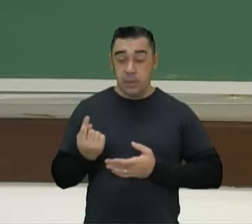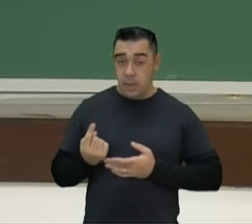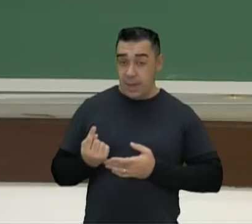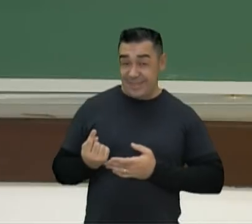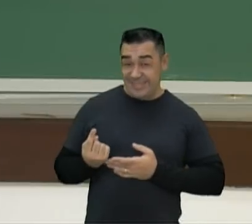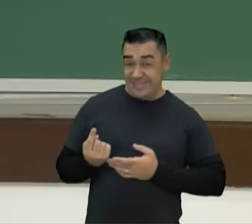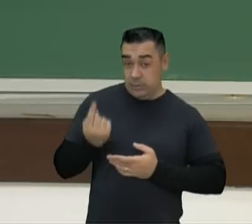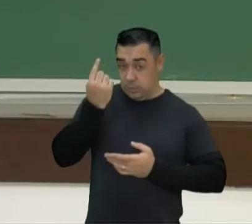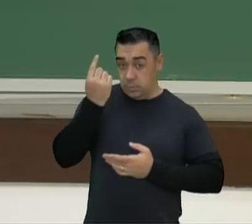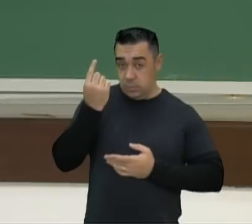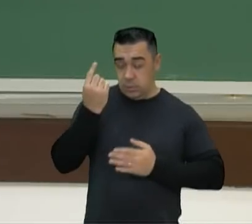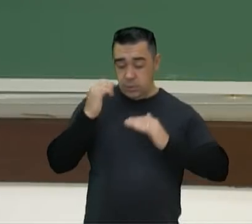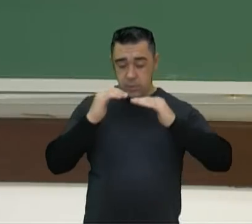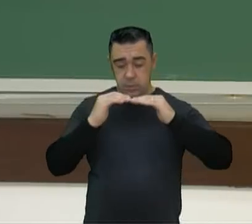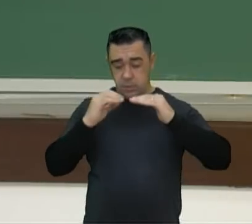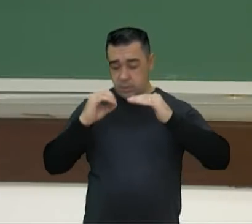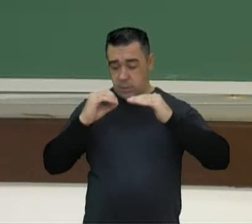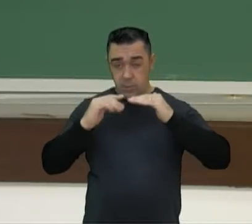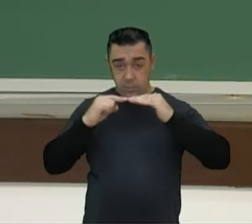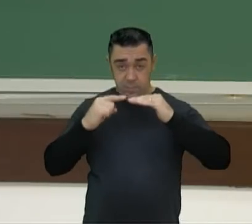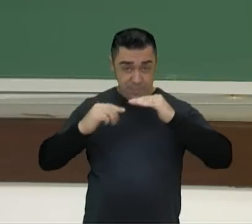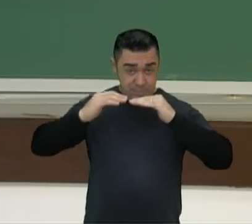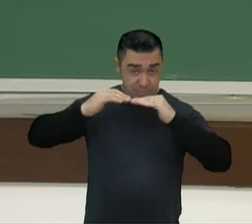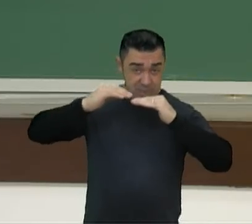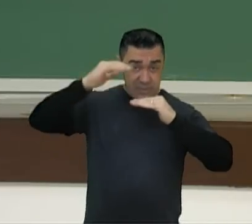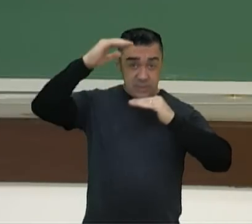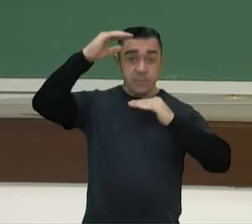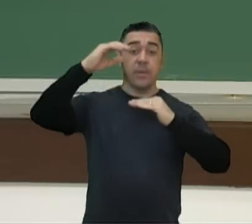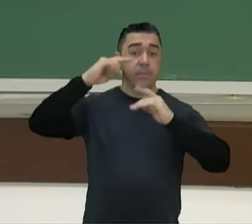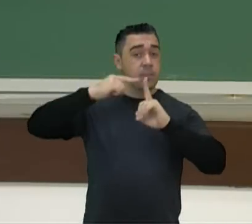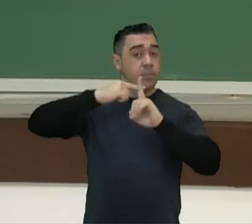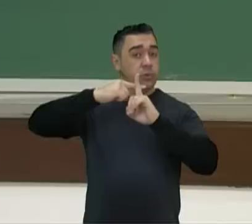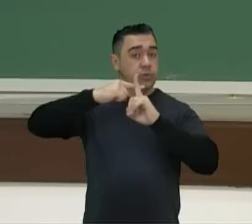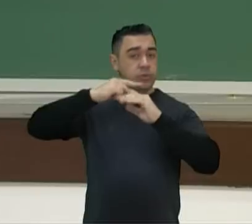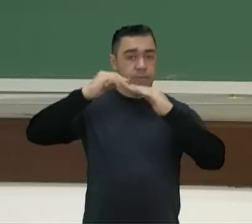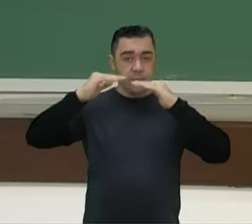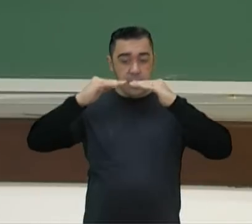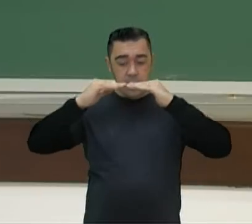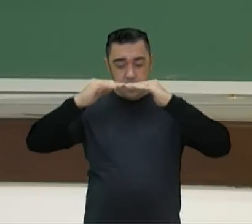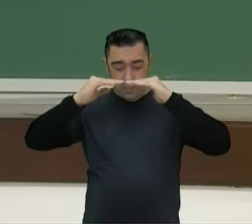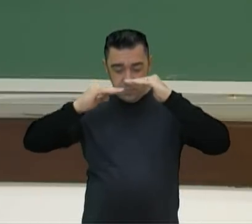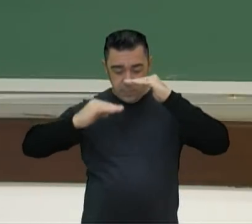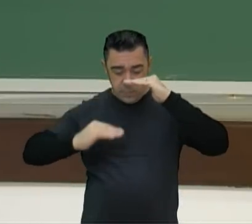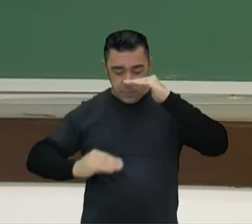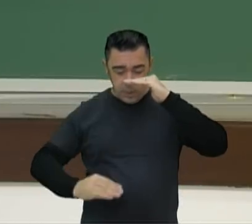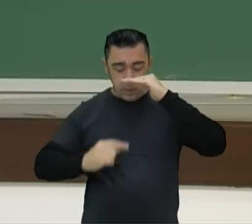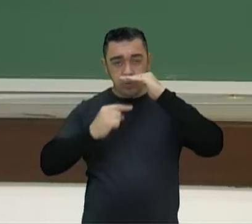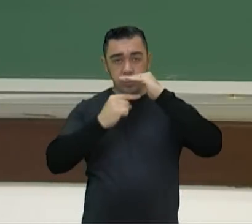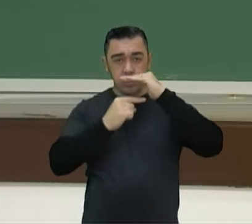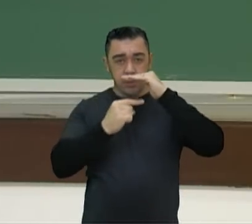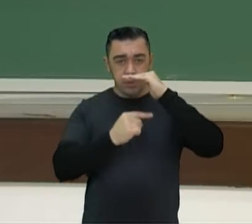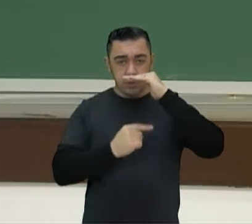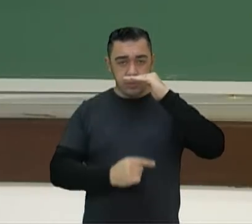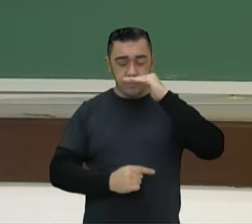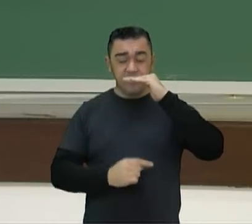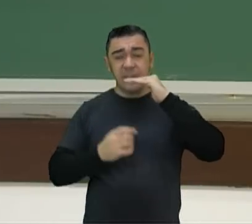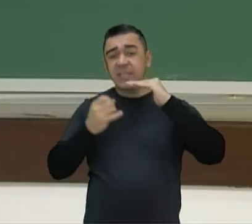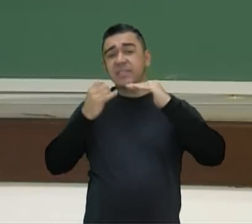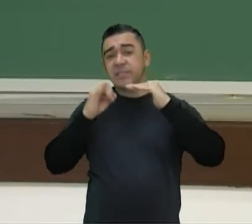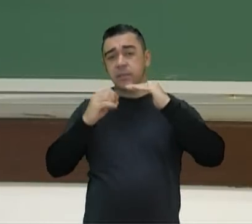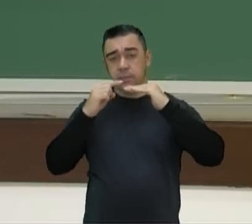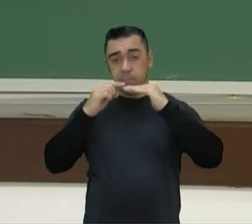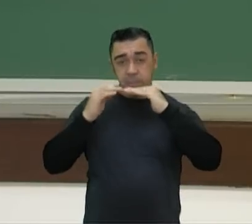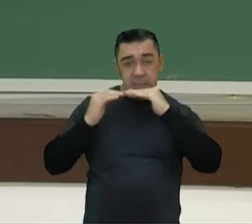do zero, esse sinal é positivo. Sem o sinal de mais na frente, também é considerado